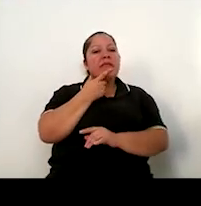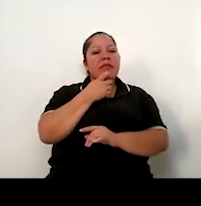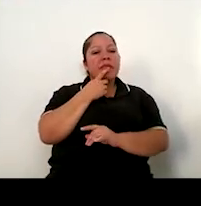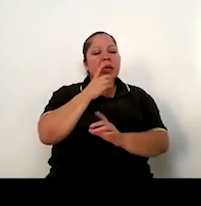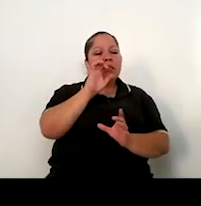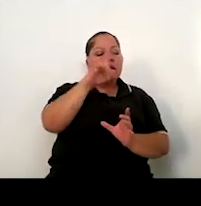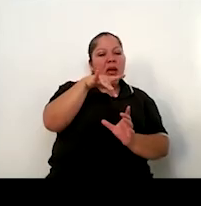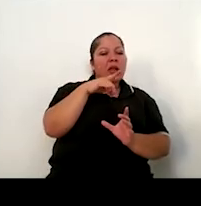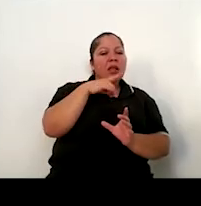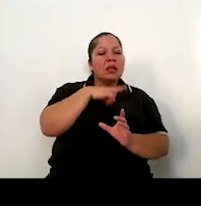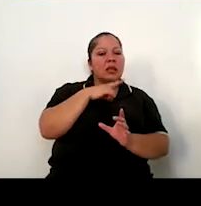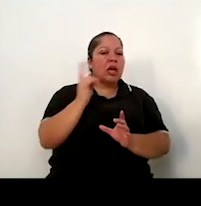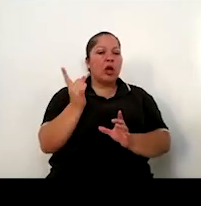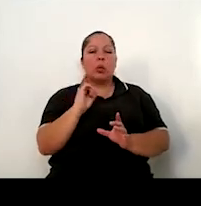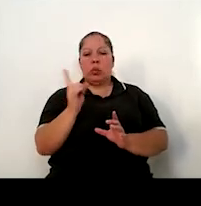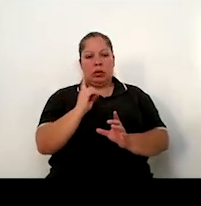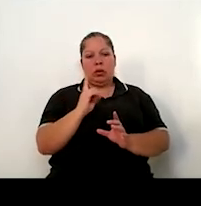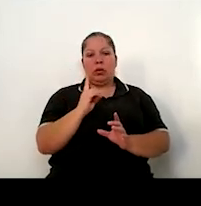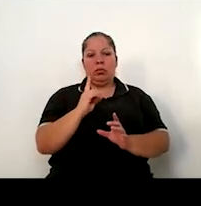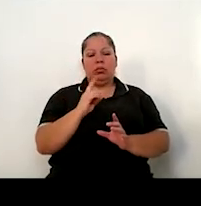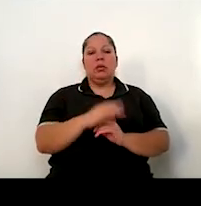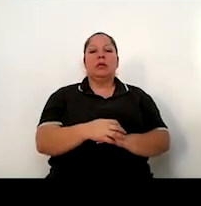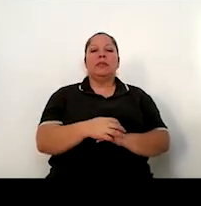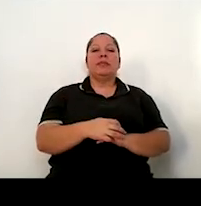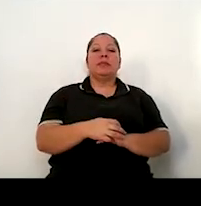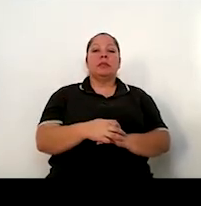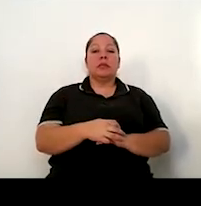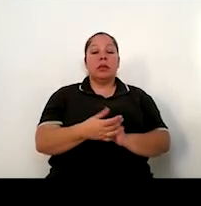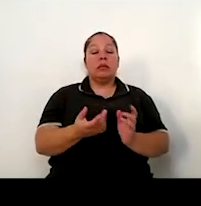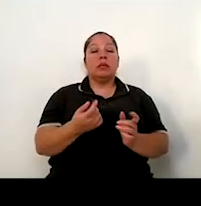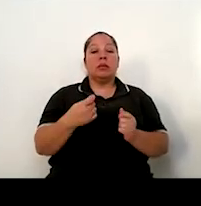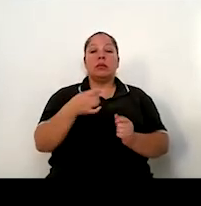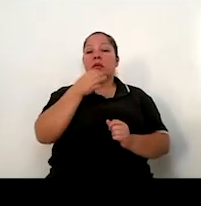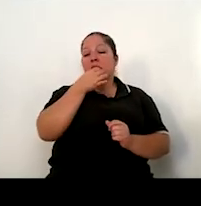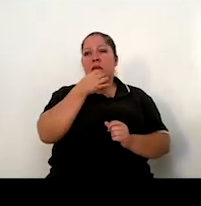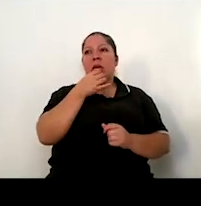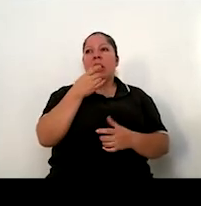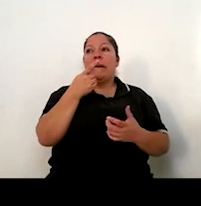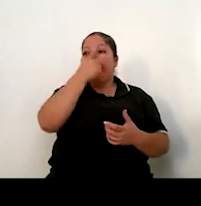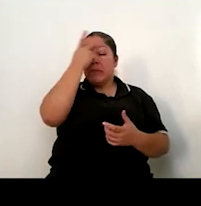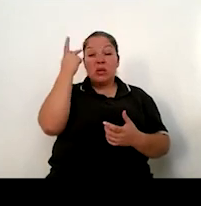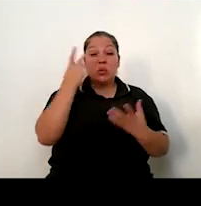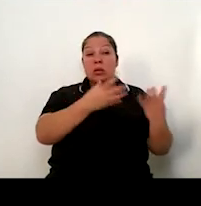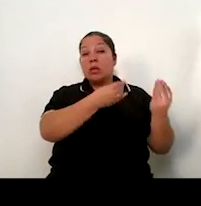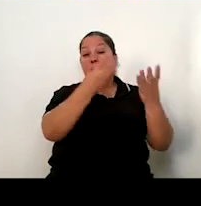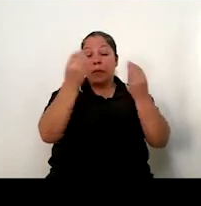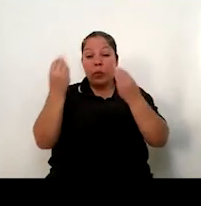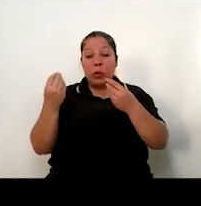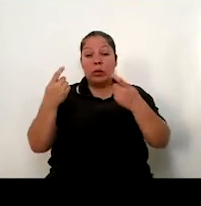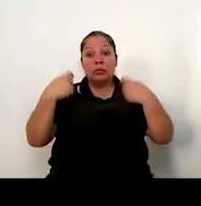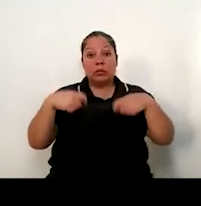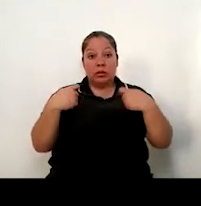principalmente quando você quer rastrear uma grande população, tá? Porque como a colonoscopia é um